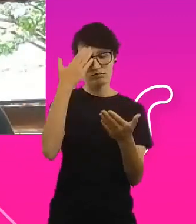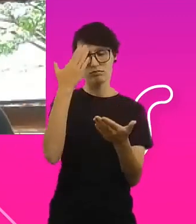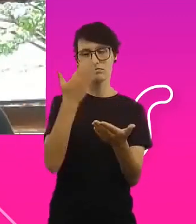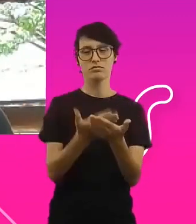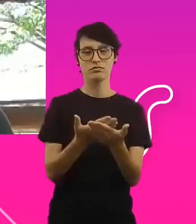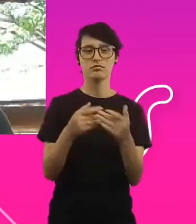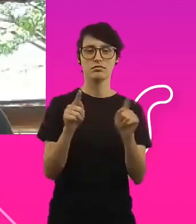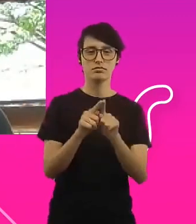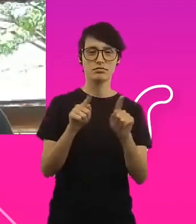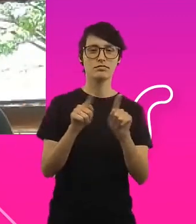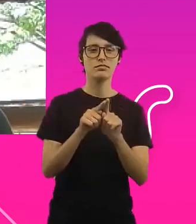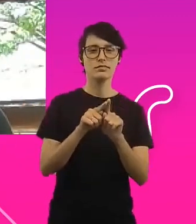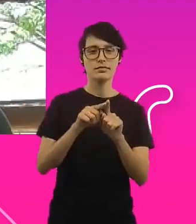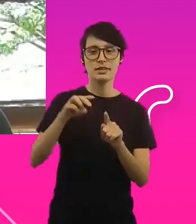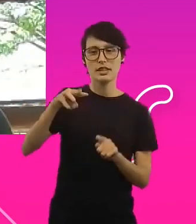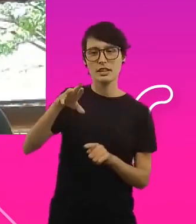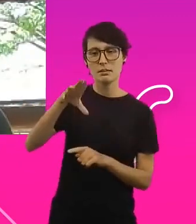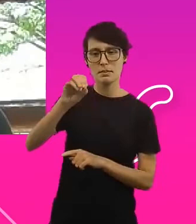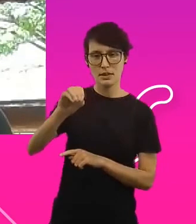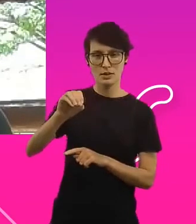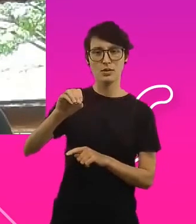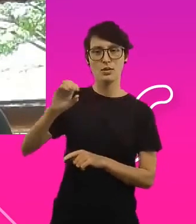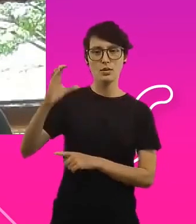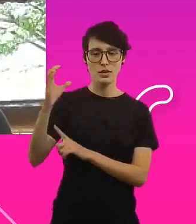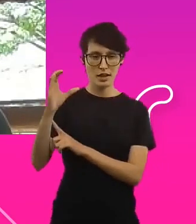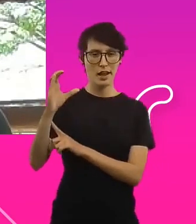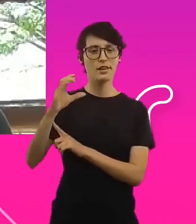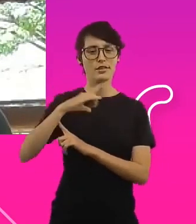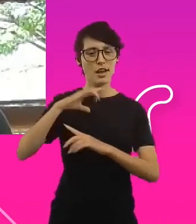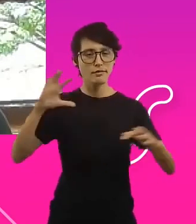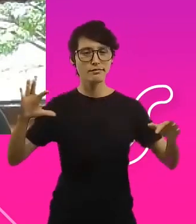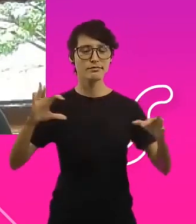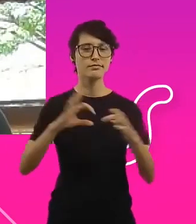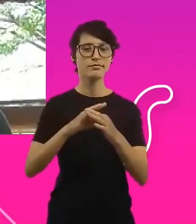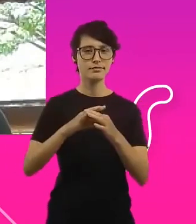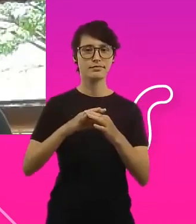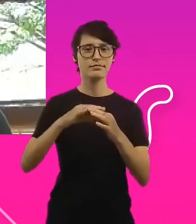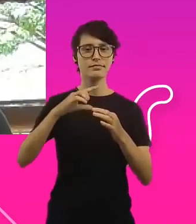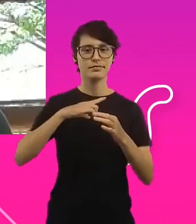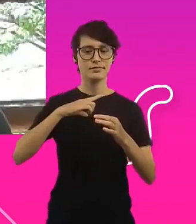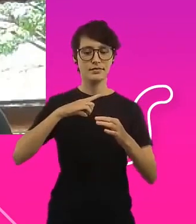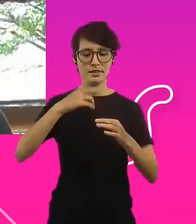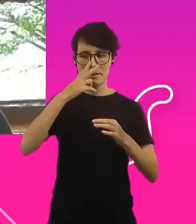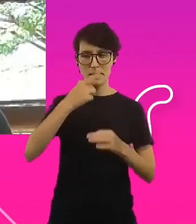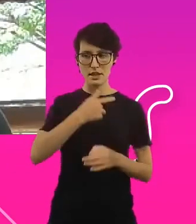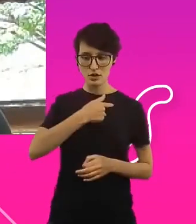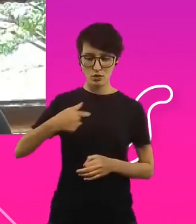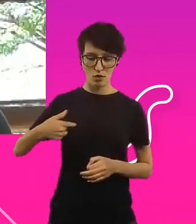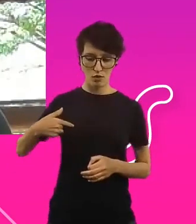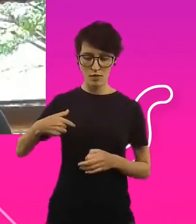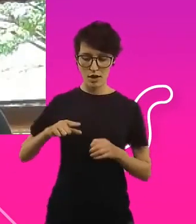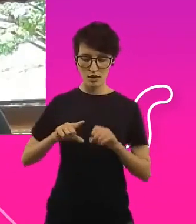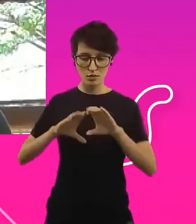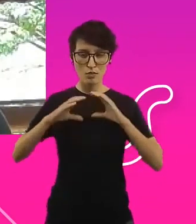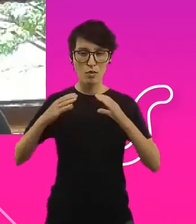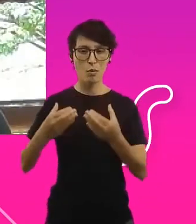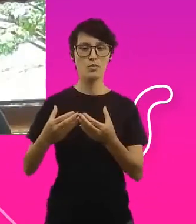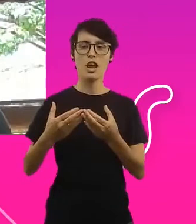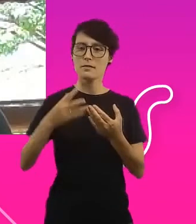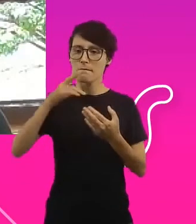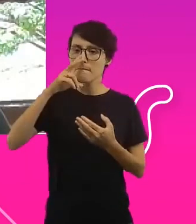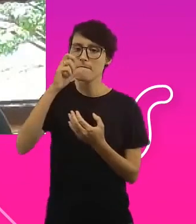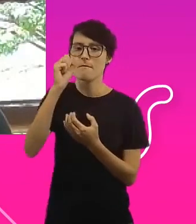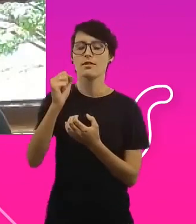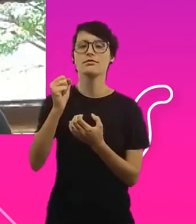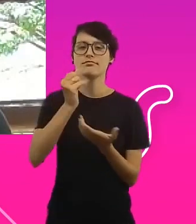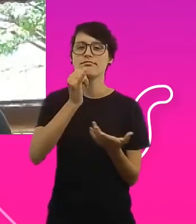do microcrédito, ela tem que estar vinculada a uma governança comunitária muito forte, né, então, para que, geralmente, quando a gente